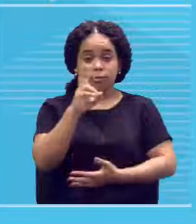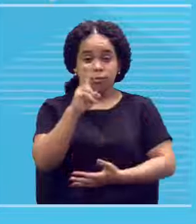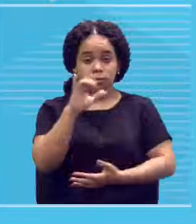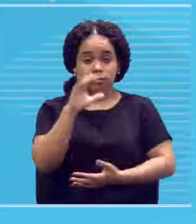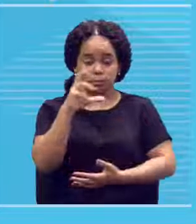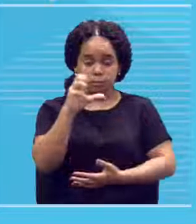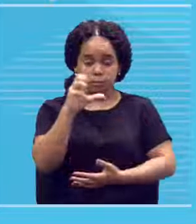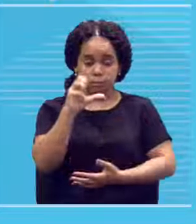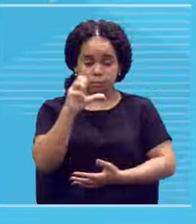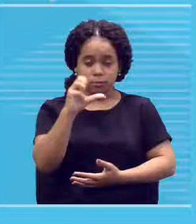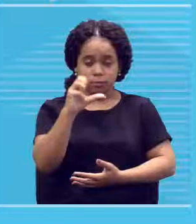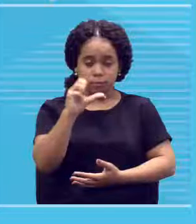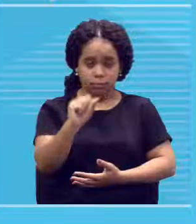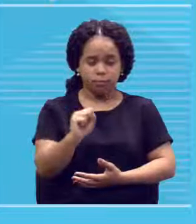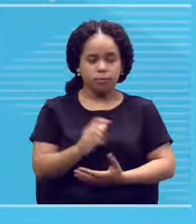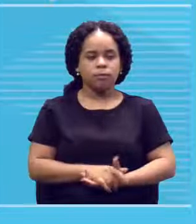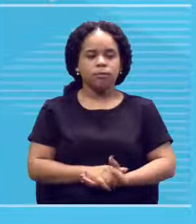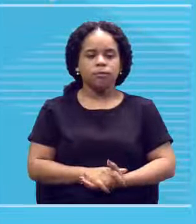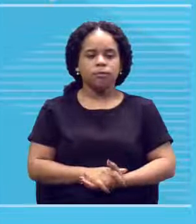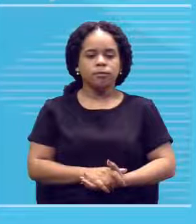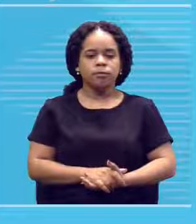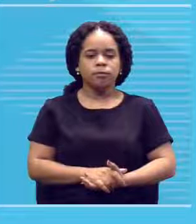alguns Veículos